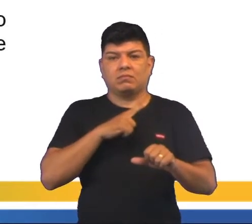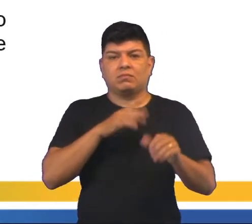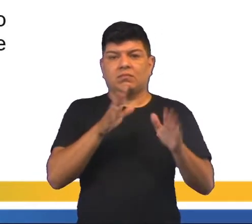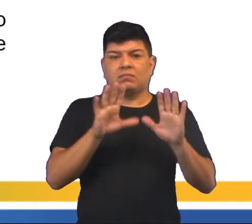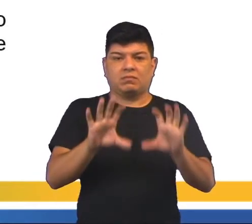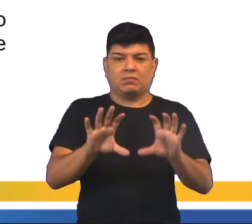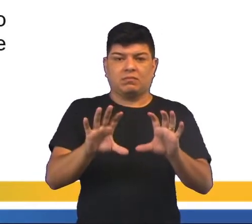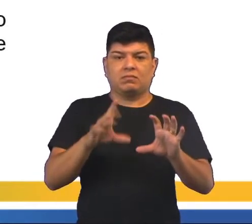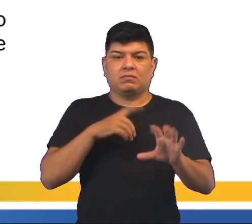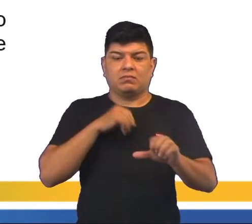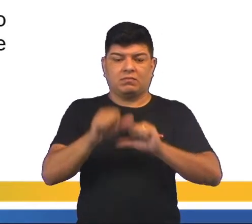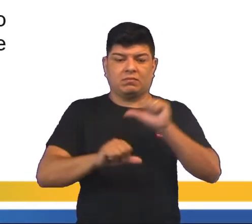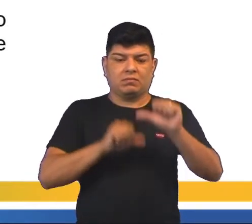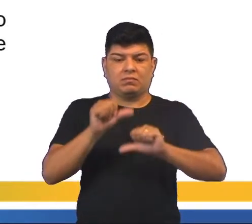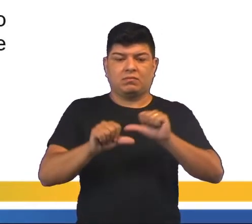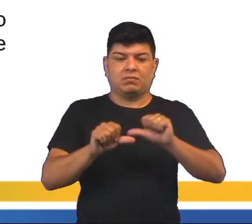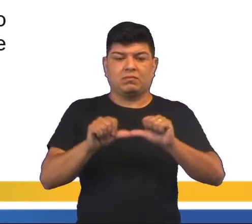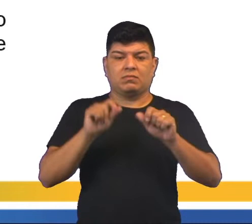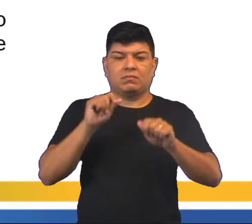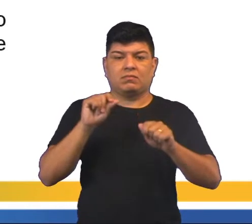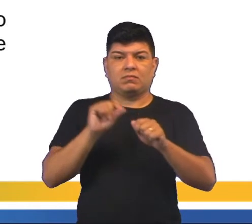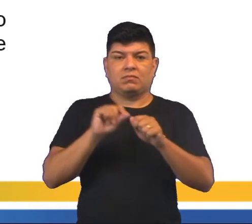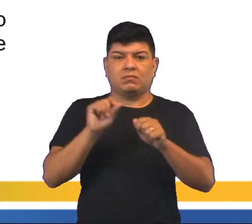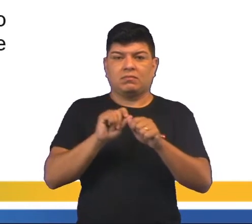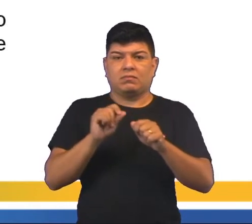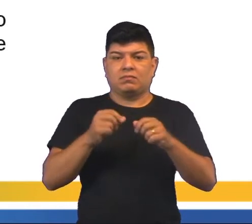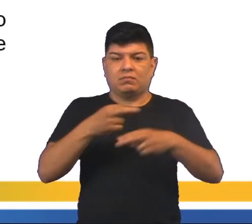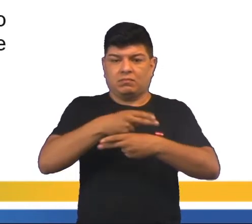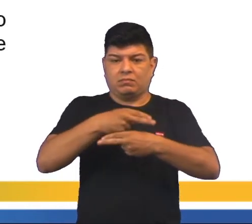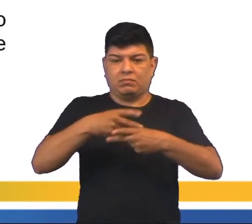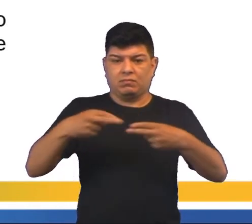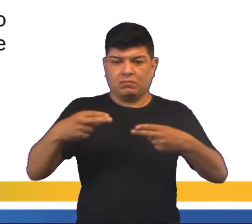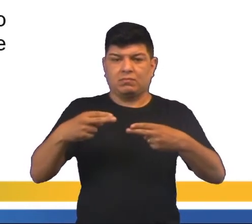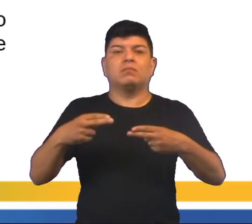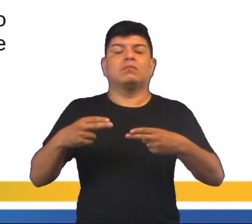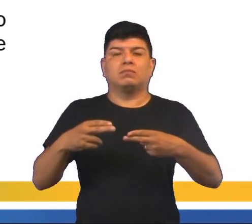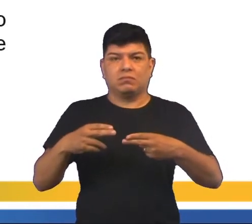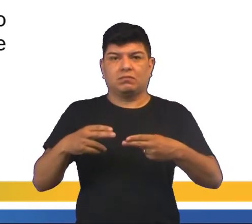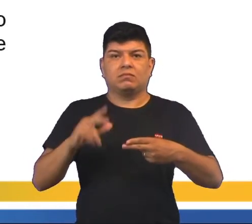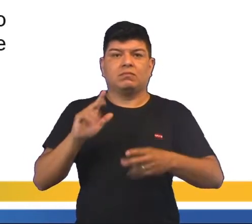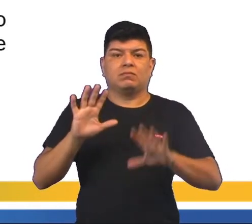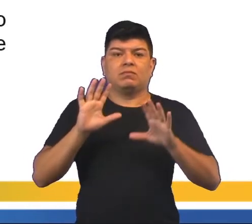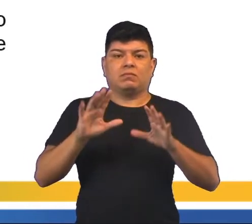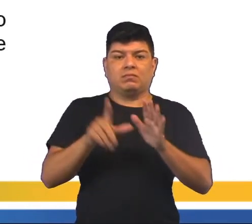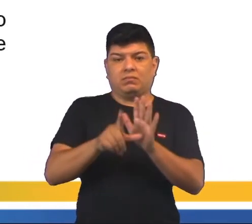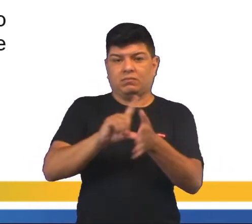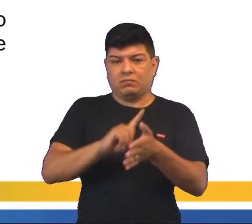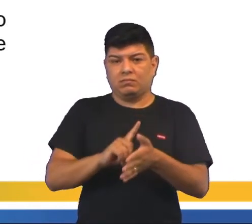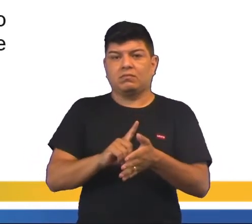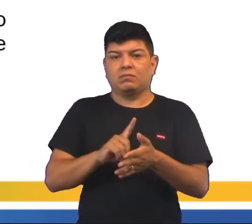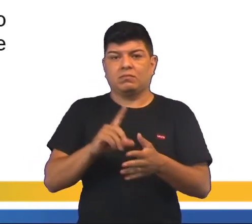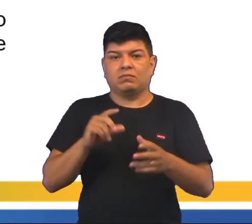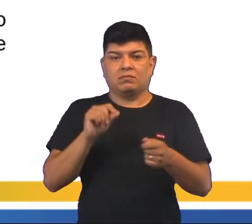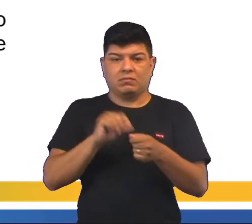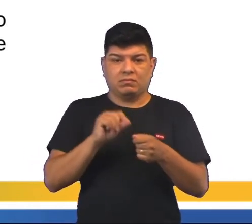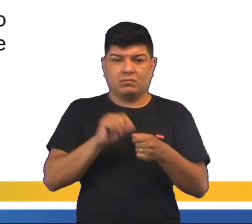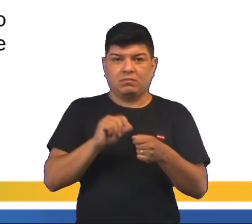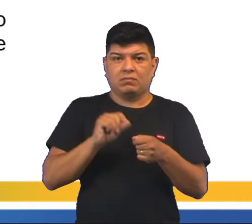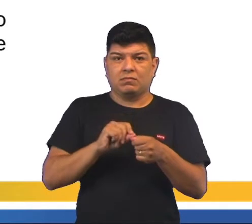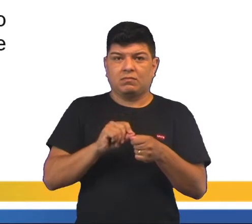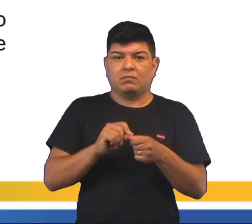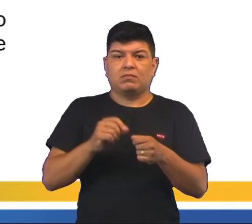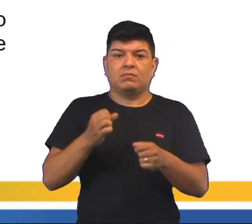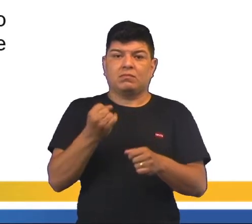Nesse caso, houve uma mudança no modo de fabricar produtos manufaturados, né. Antes, cada produto era feito de maneira artesanal, né, em